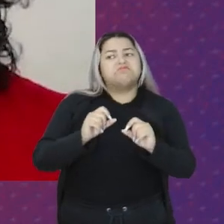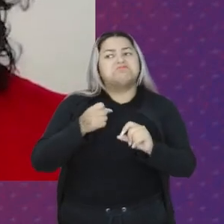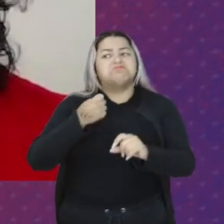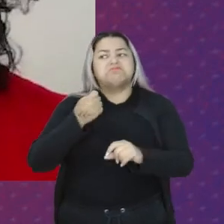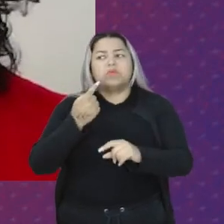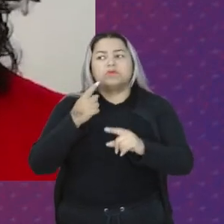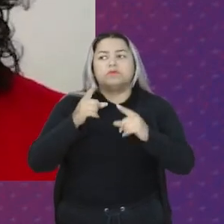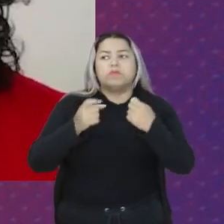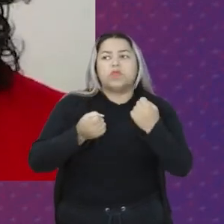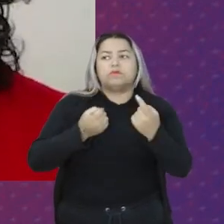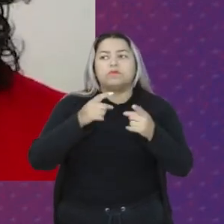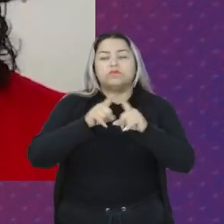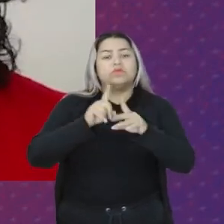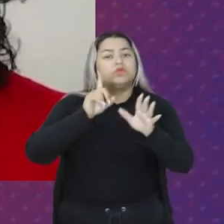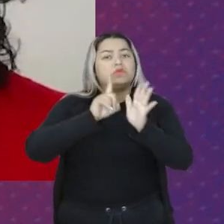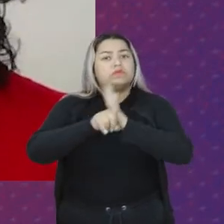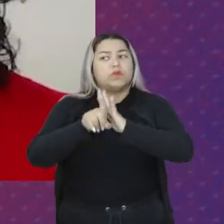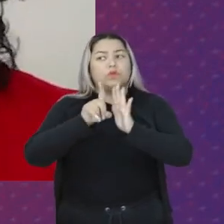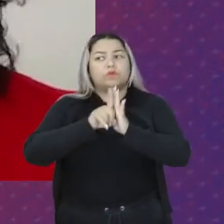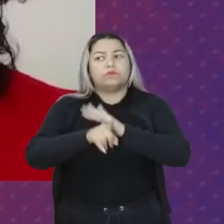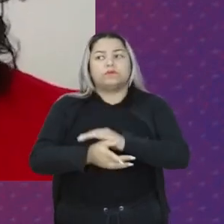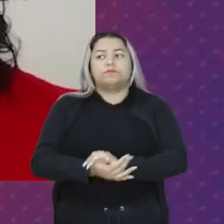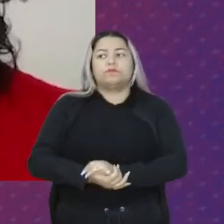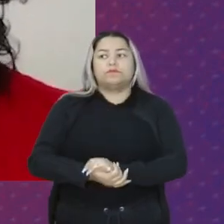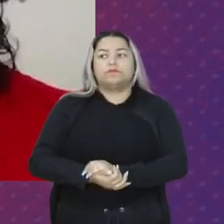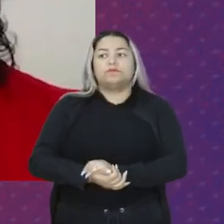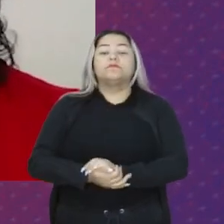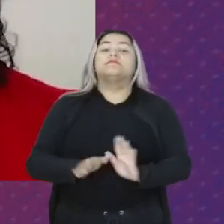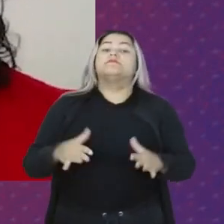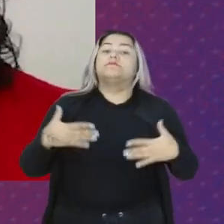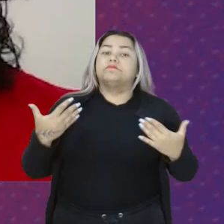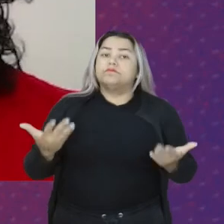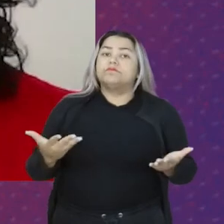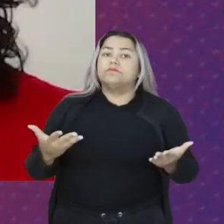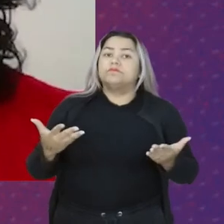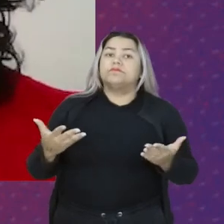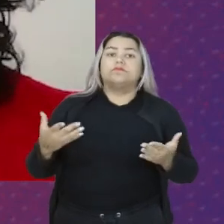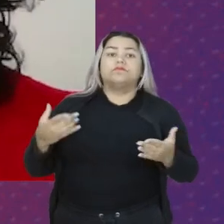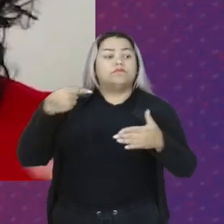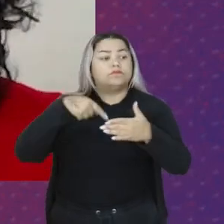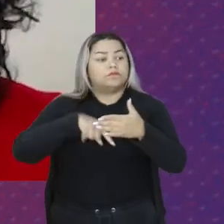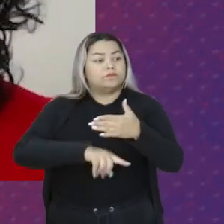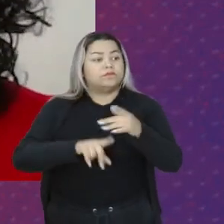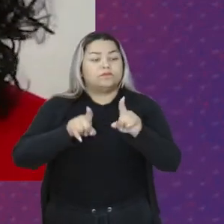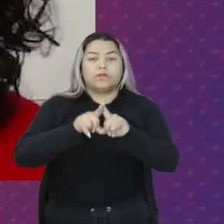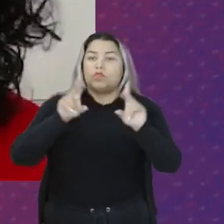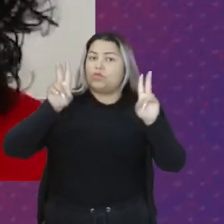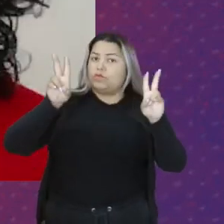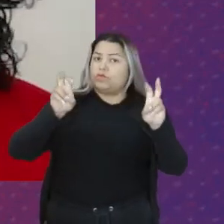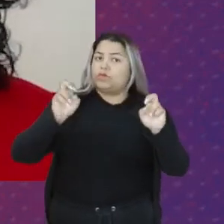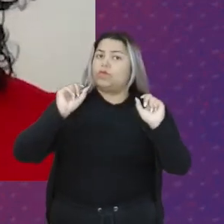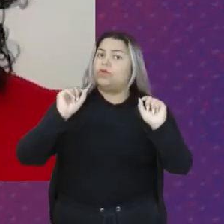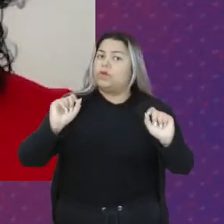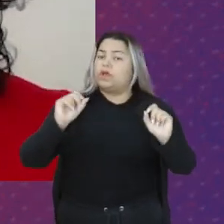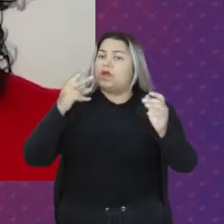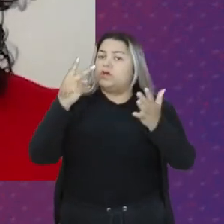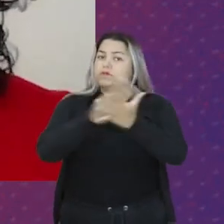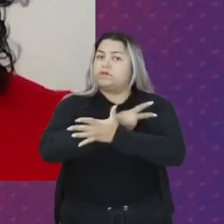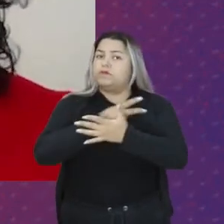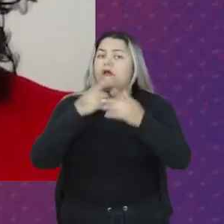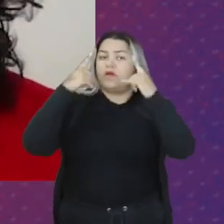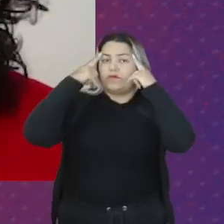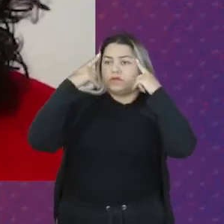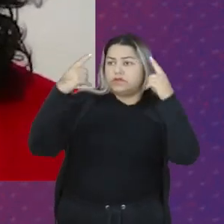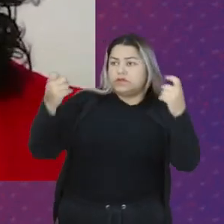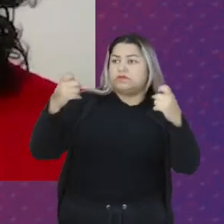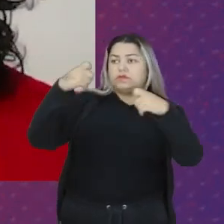uma série de questionamentos. Vamos, então, nos aprofundar um pouco sobre o que é essa